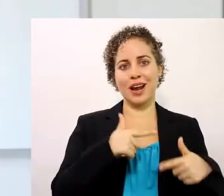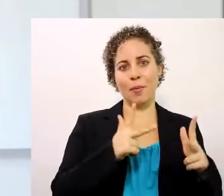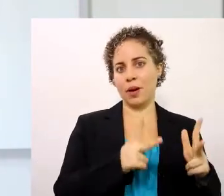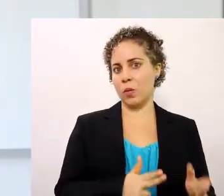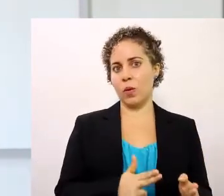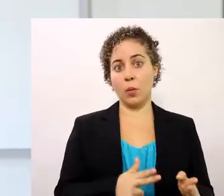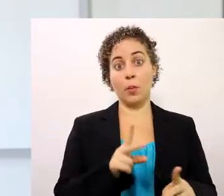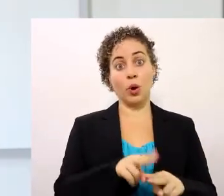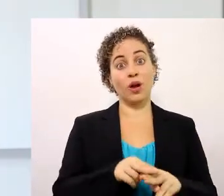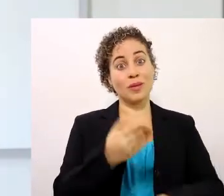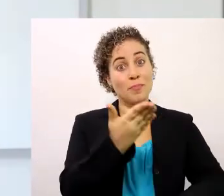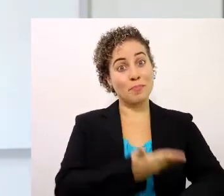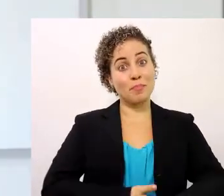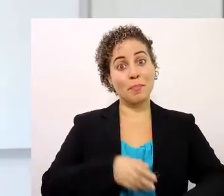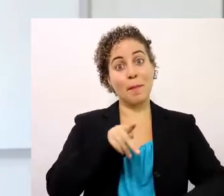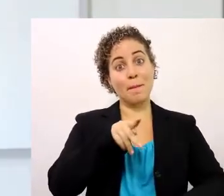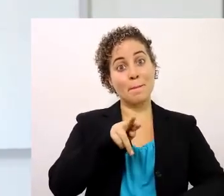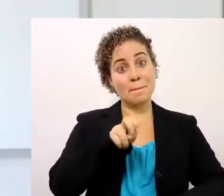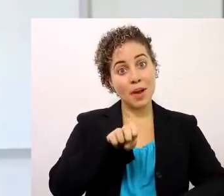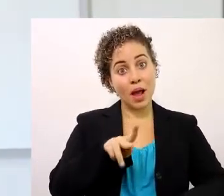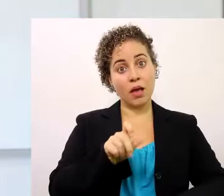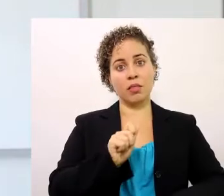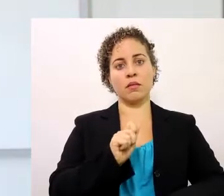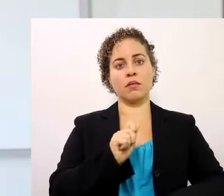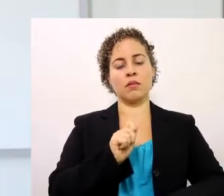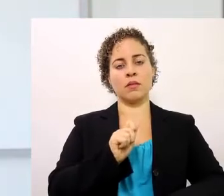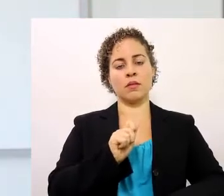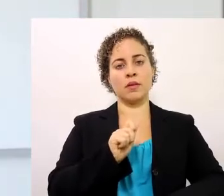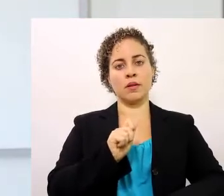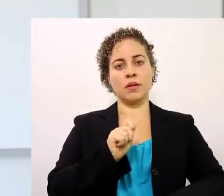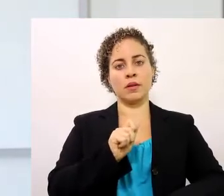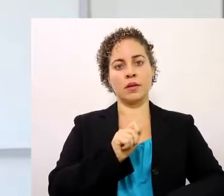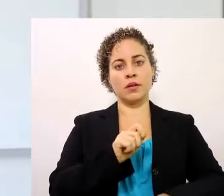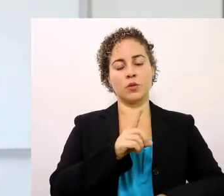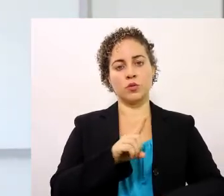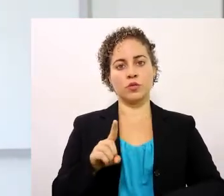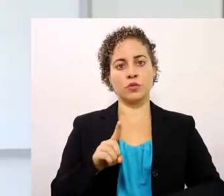da perna. Dias perdidos nesse problema, 0.